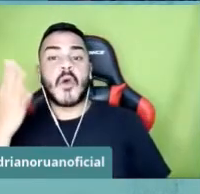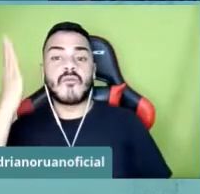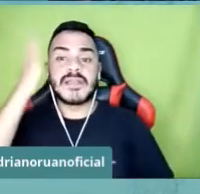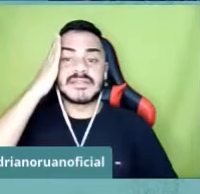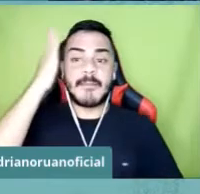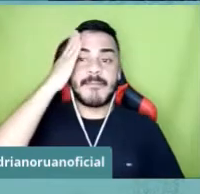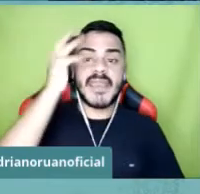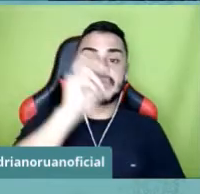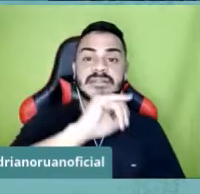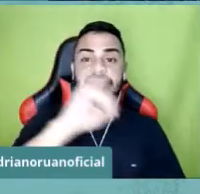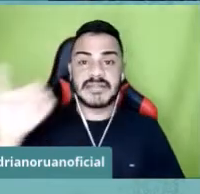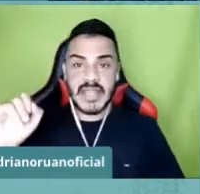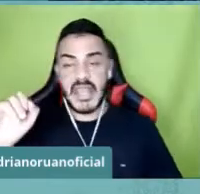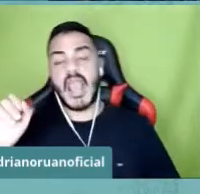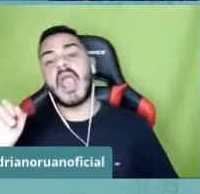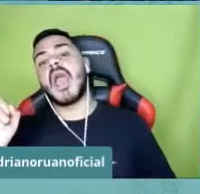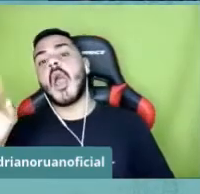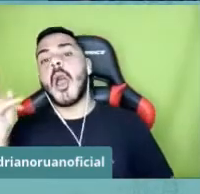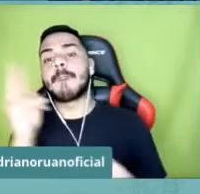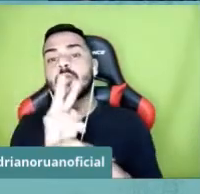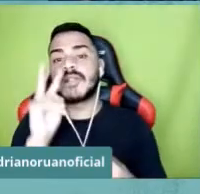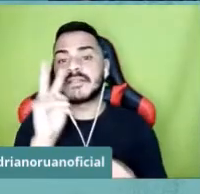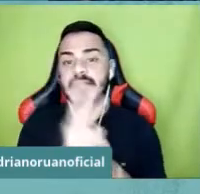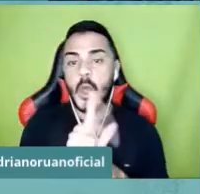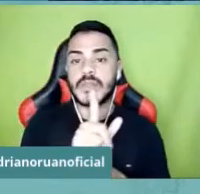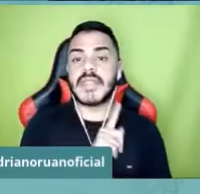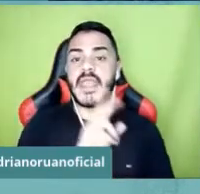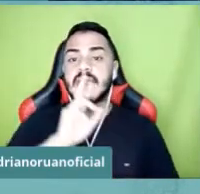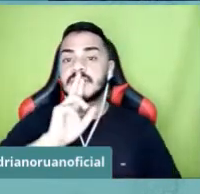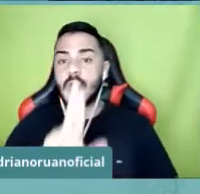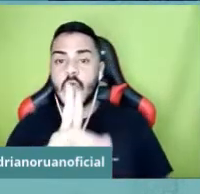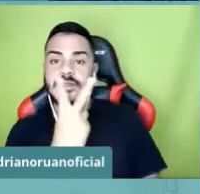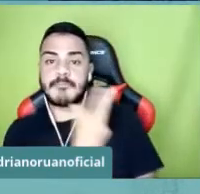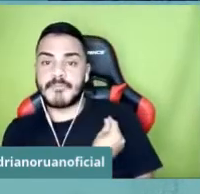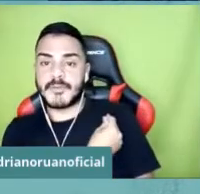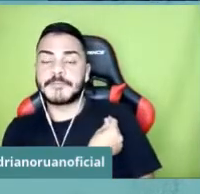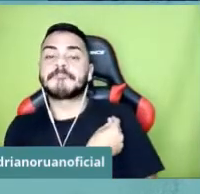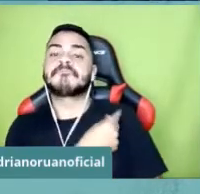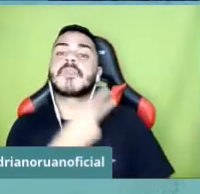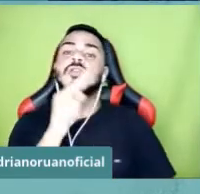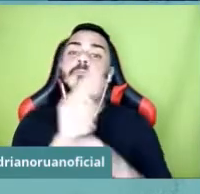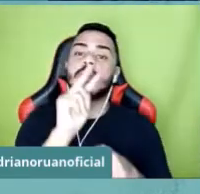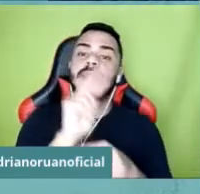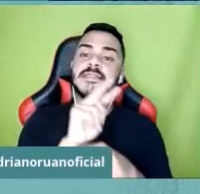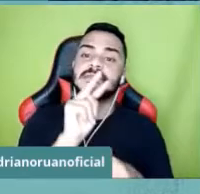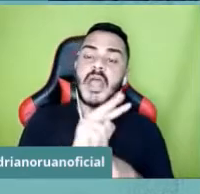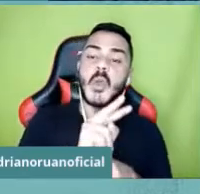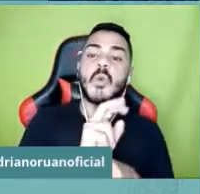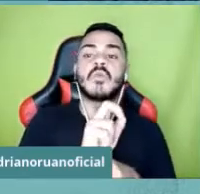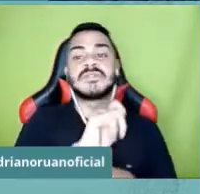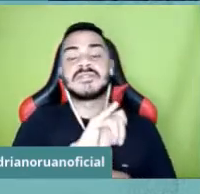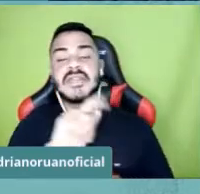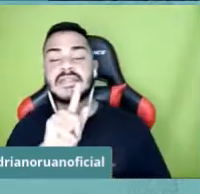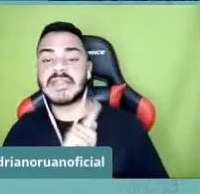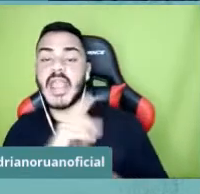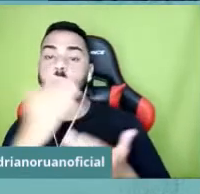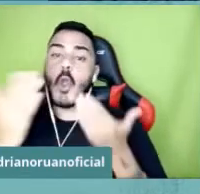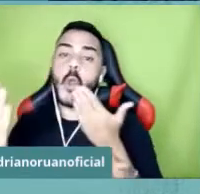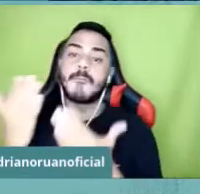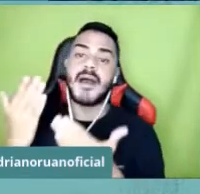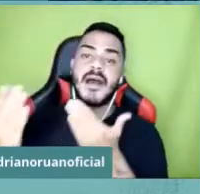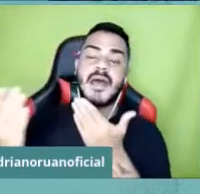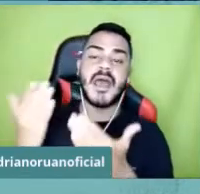esse imunizante cria resposta imunológica, se esse imunizante, comparado com